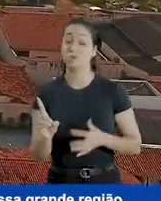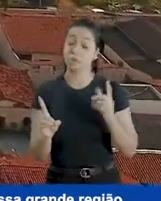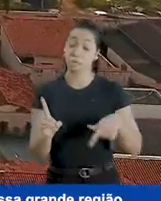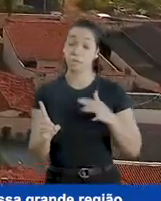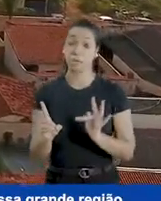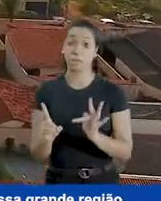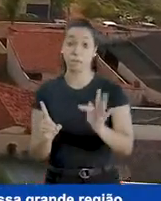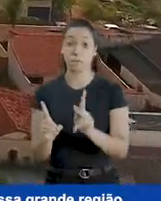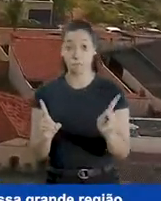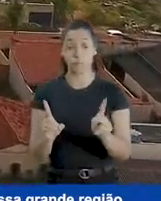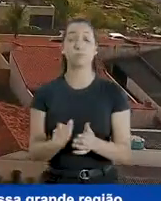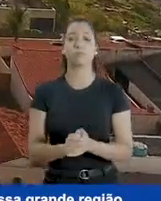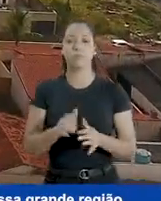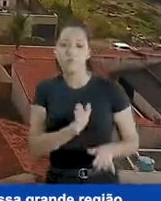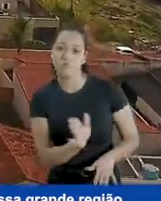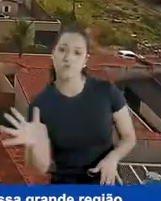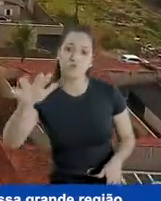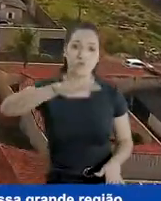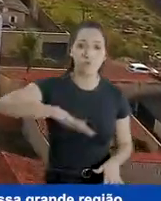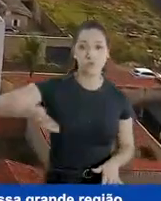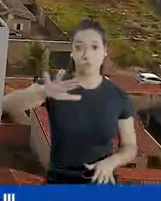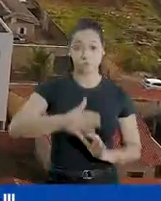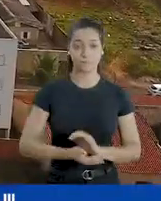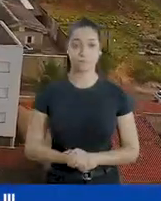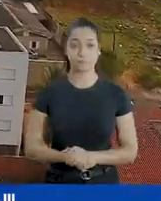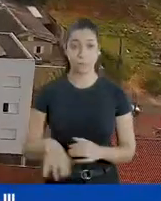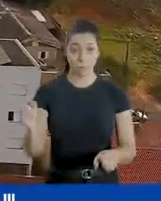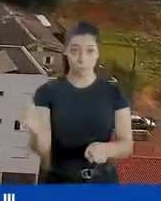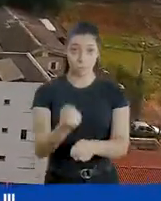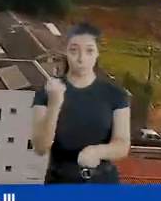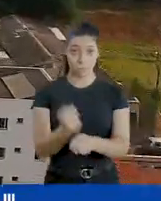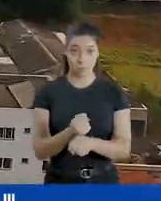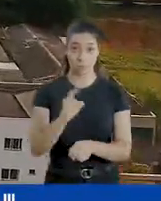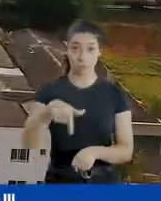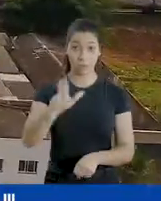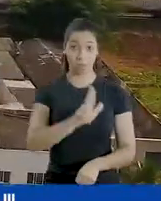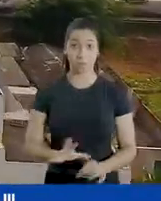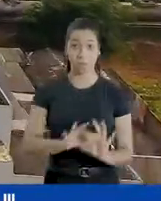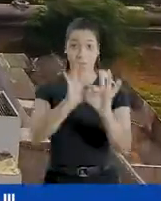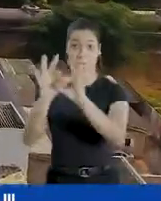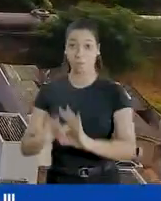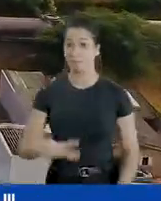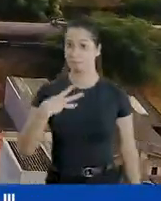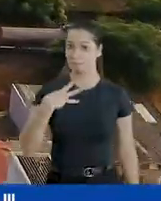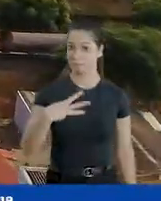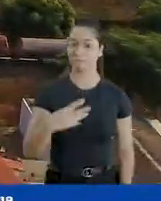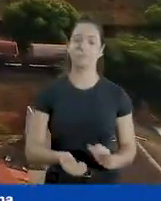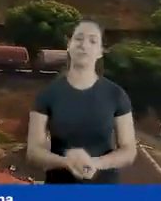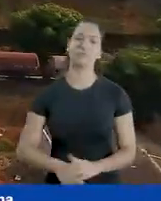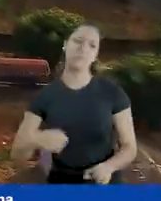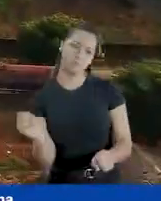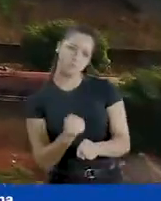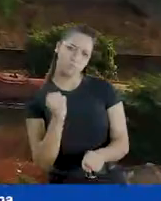Avenida Floriano Peixoto para ganharmos essa grande região. Esta obra vai fazer parte do Uberlândia Integrada 3.